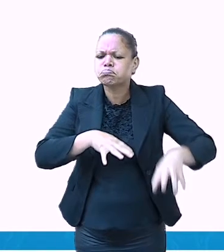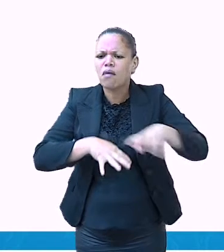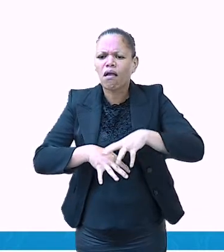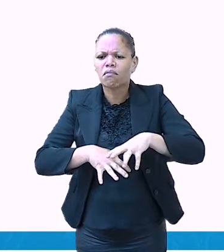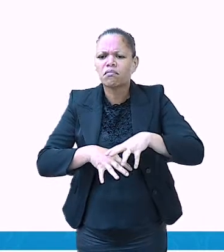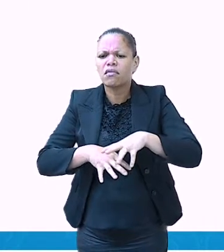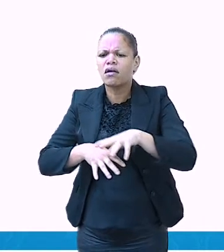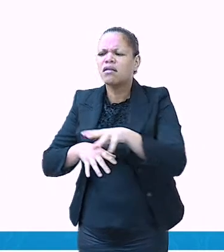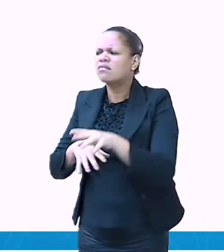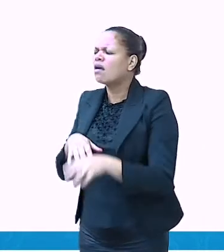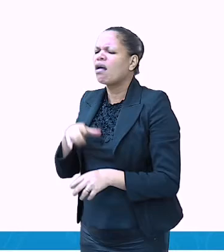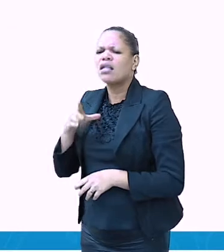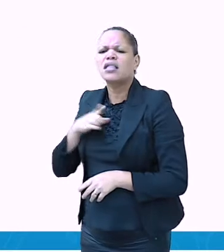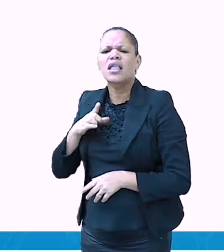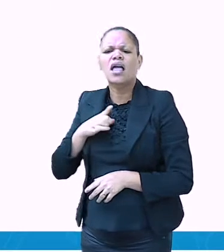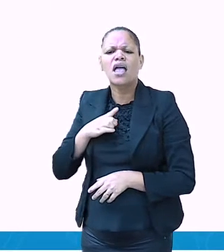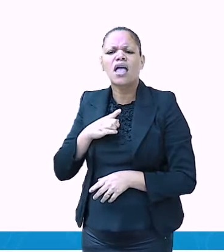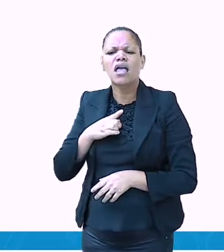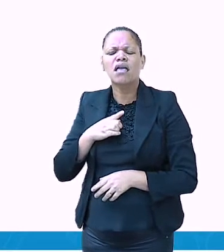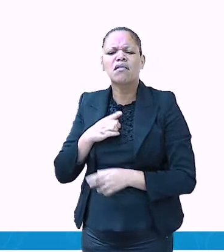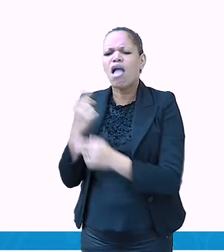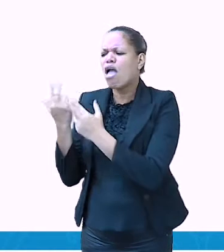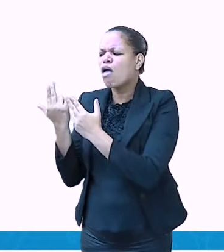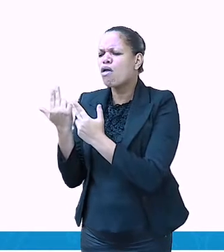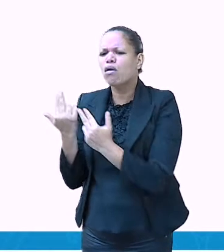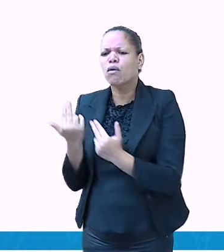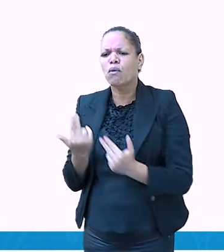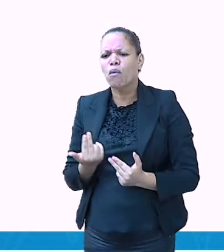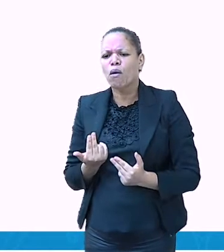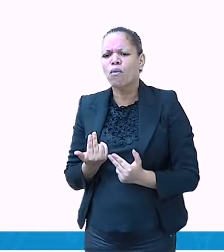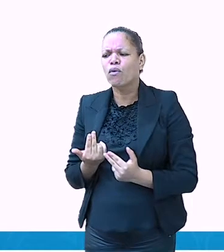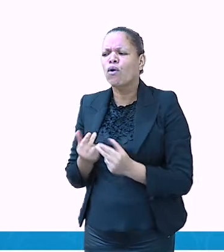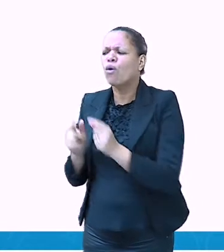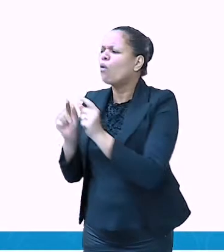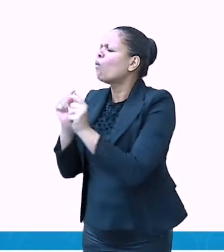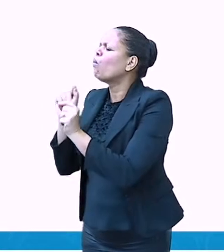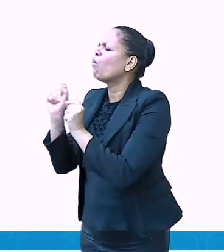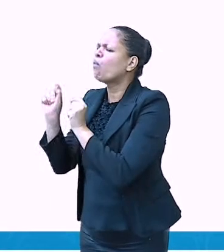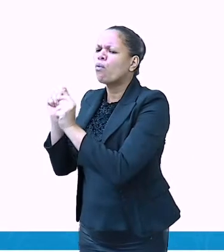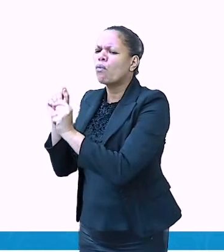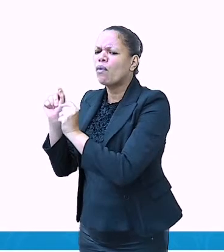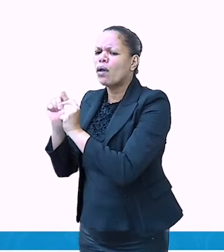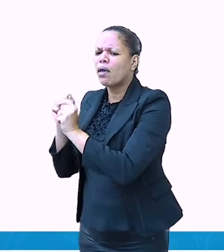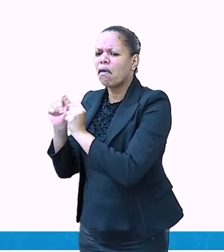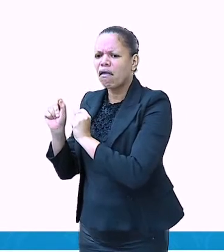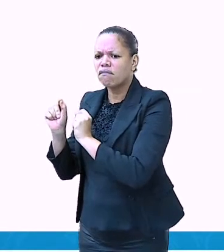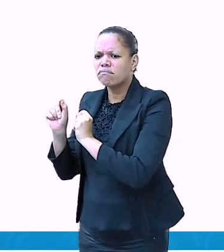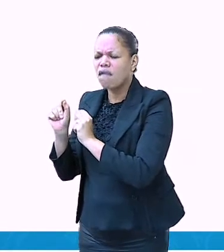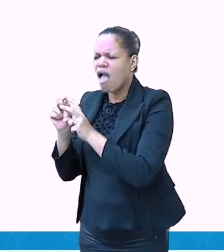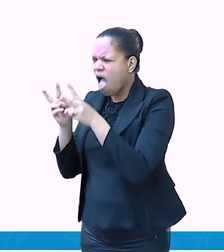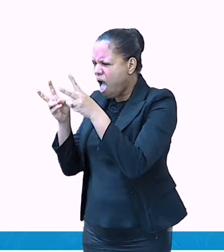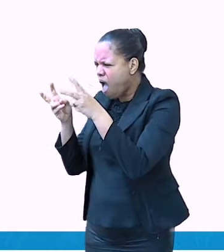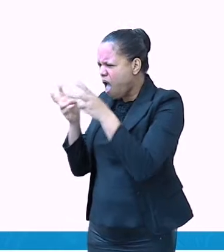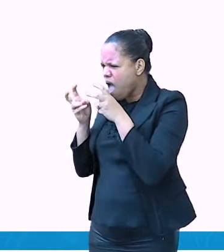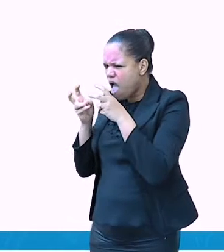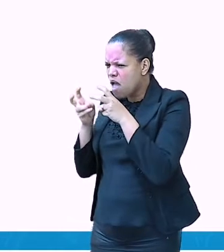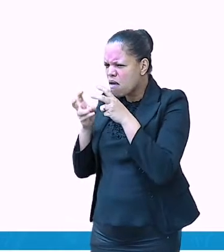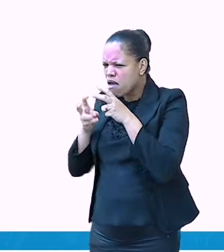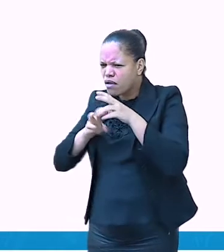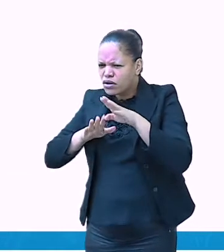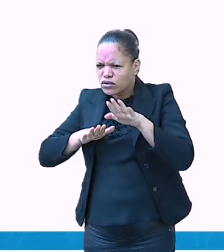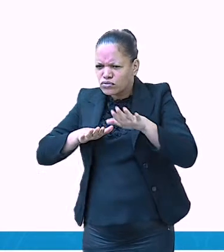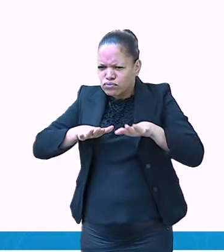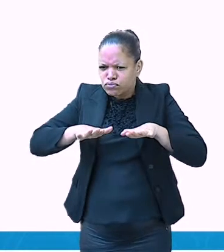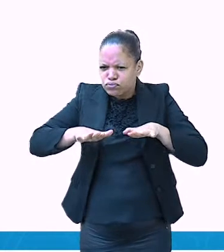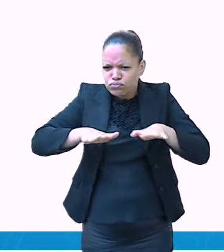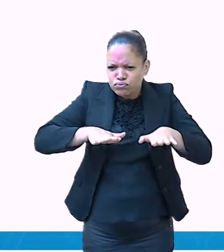olhamos? Nós percebemos que eles rastejam e também percebemos que os répteis